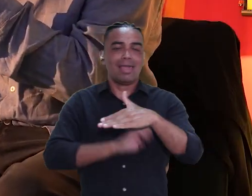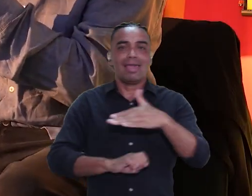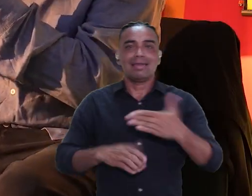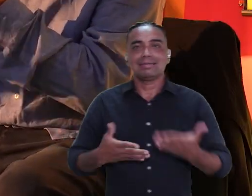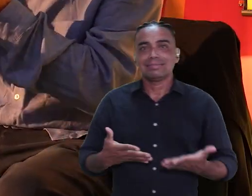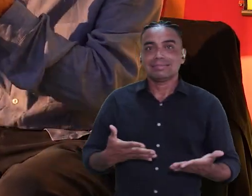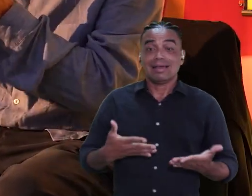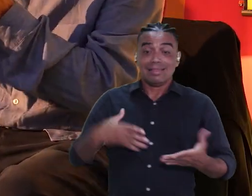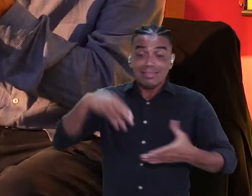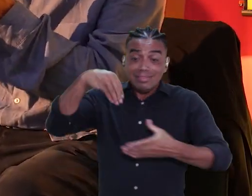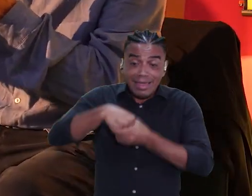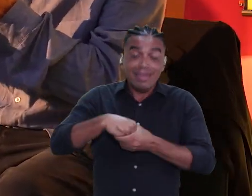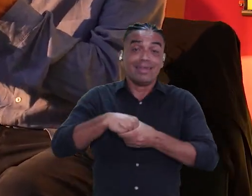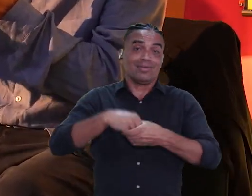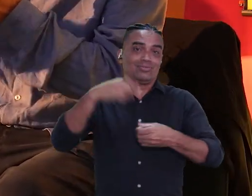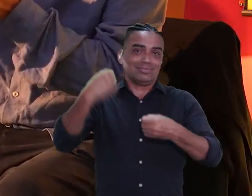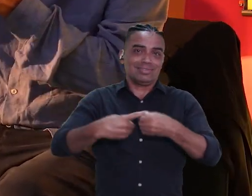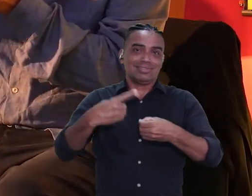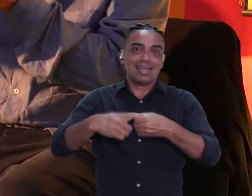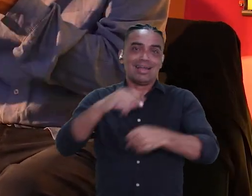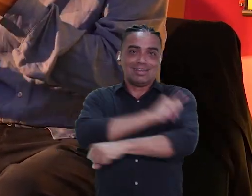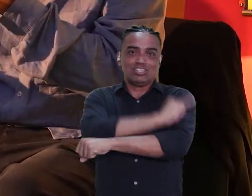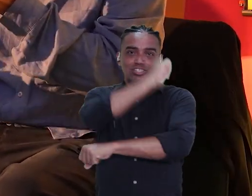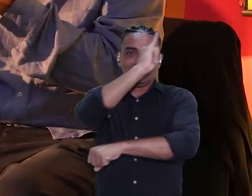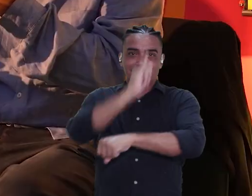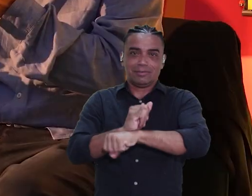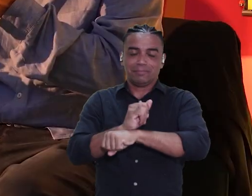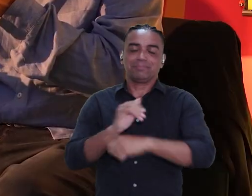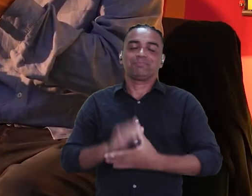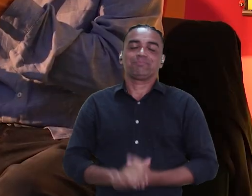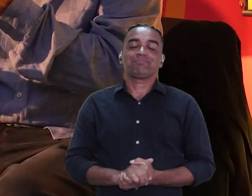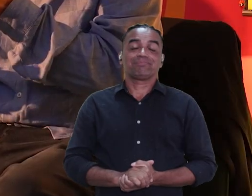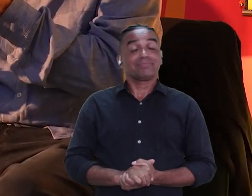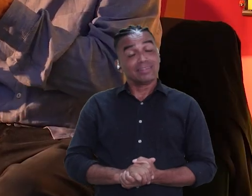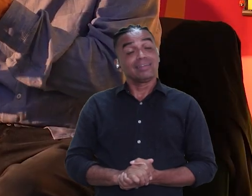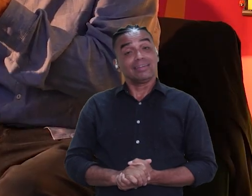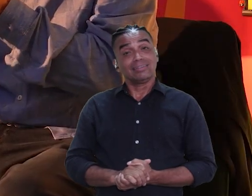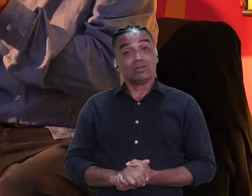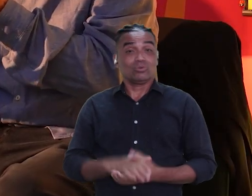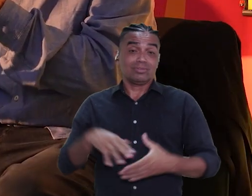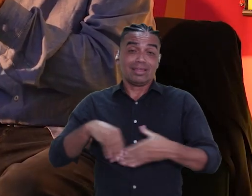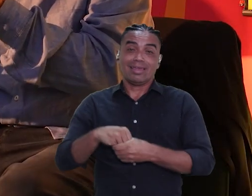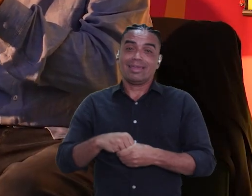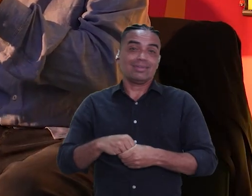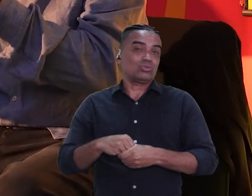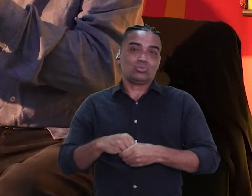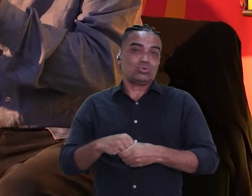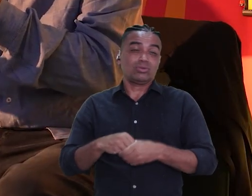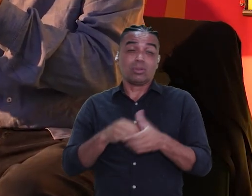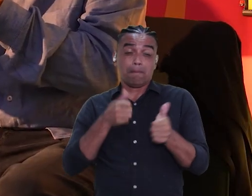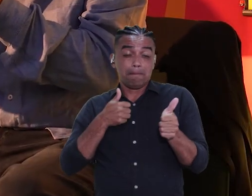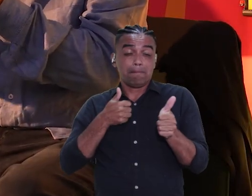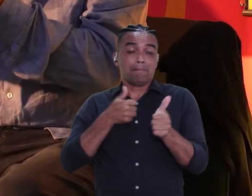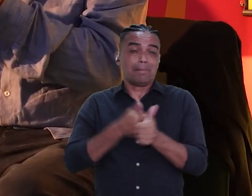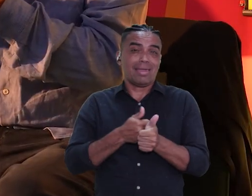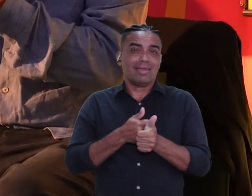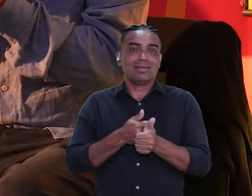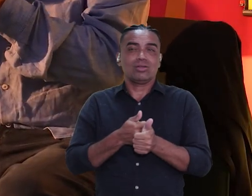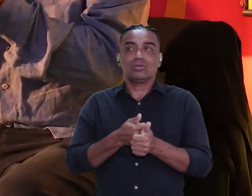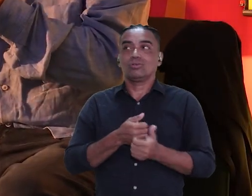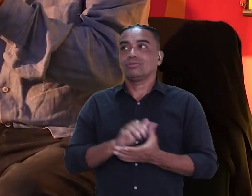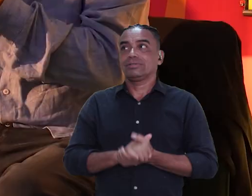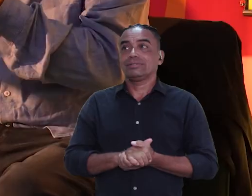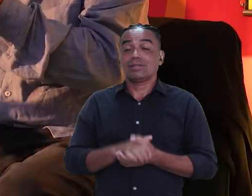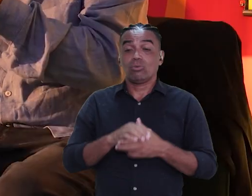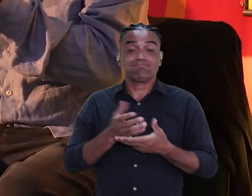no coração da cidade, pelo menos, quer dizer, no coração da cidade, muito de perto, e que